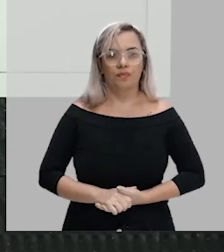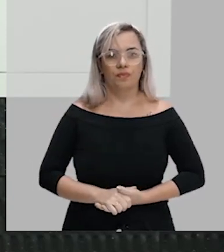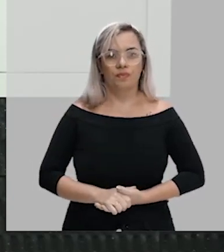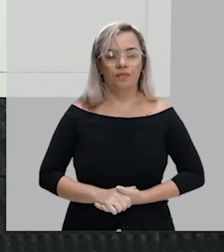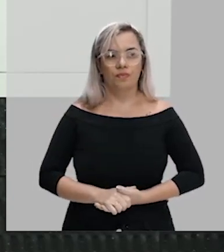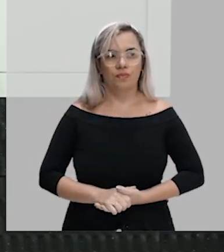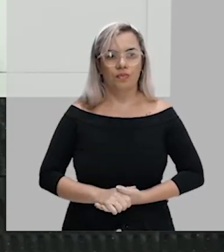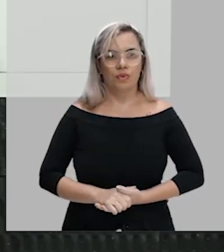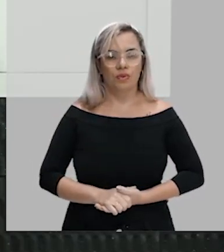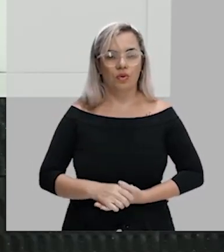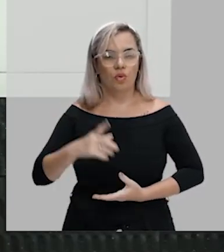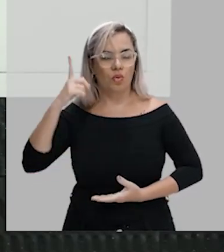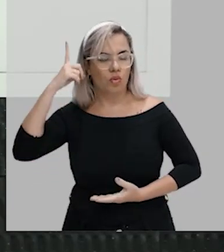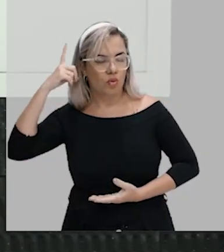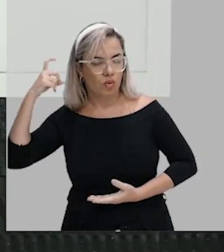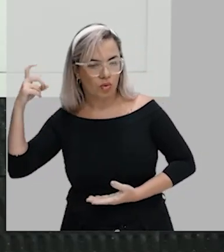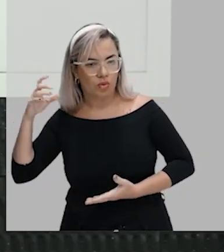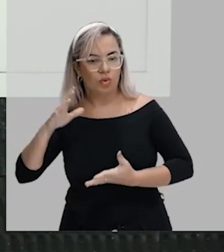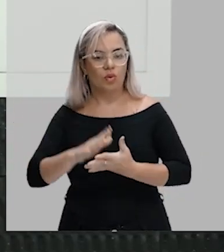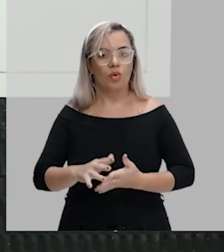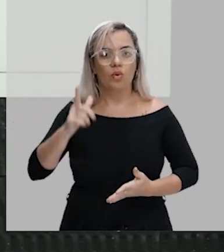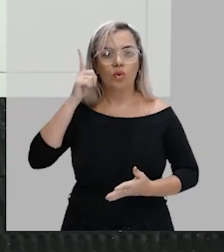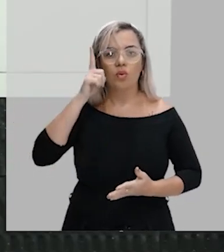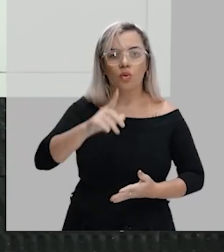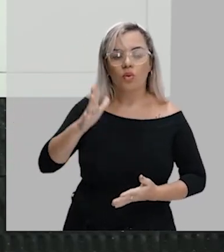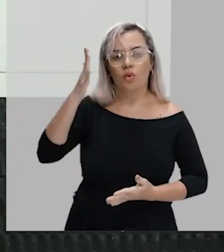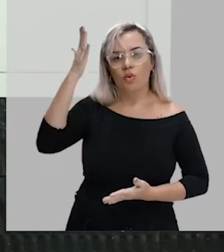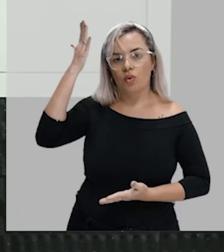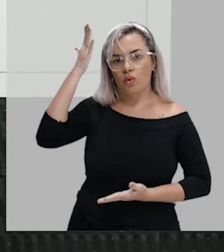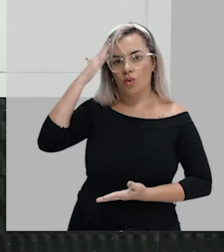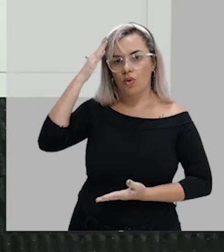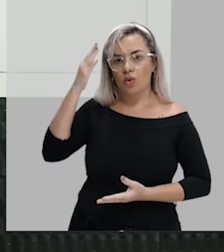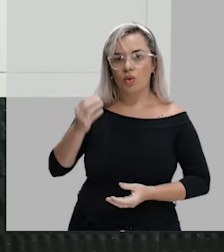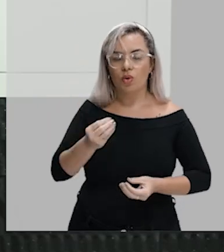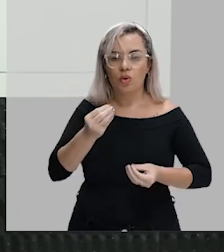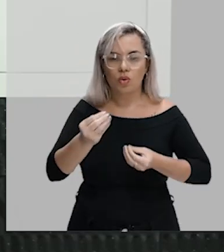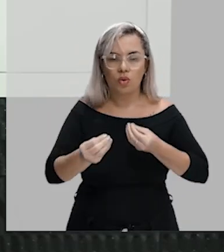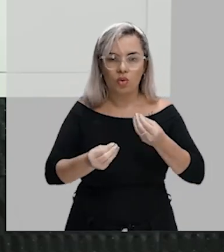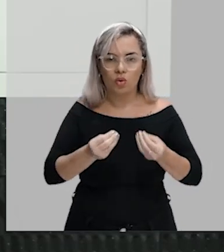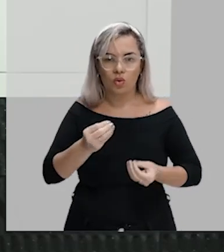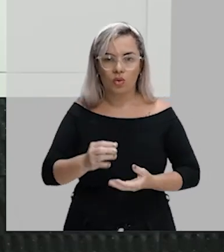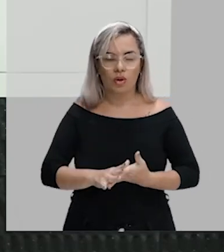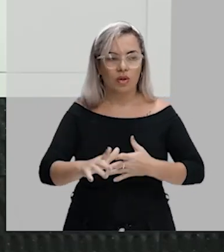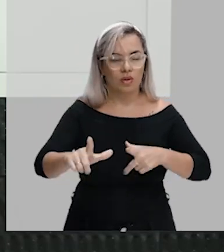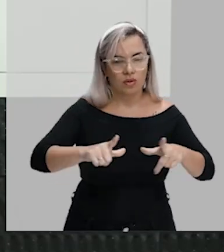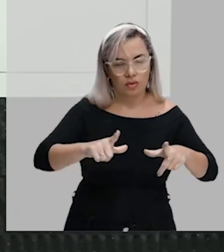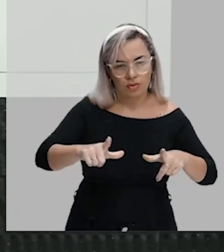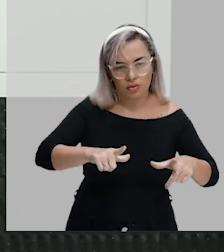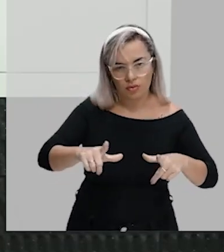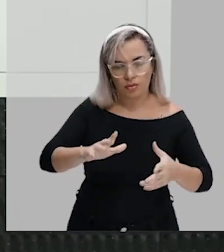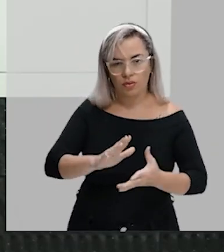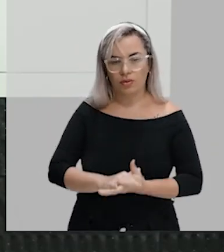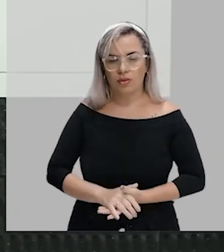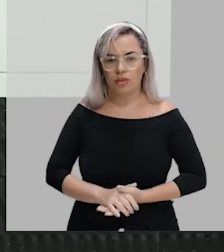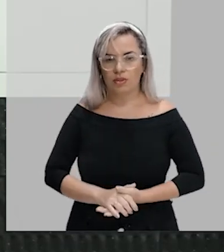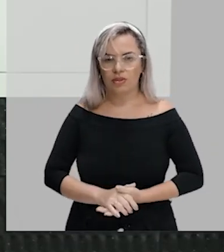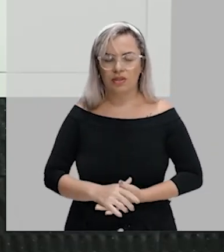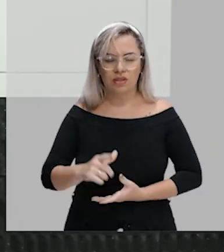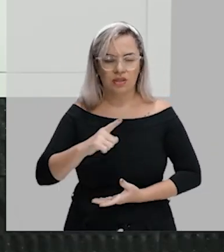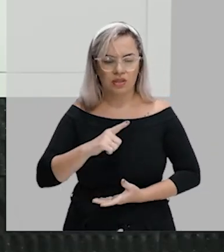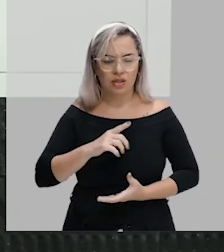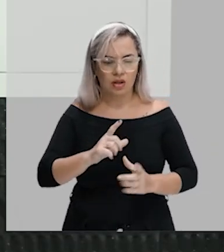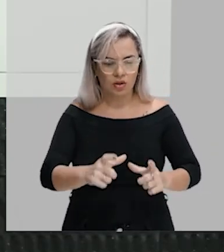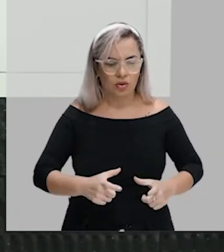Para que a gente consiga entender como é que funciona esse tipo de onda, que é a onda mecânica, basta você estar num local em